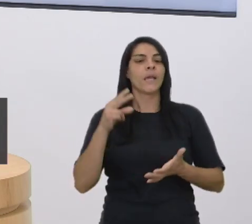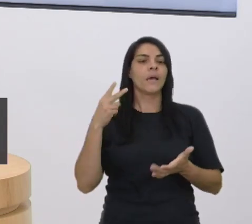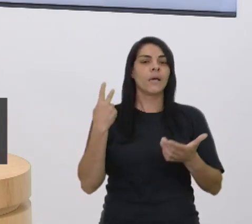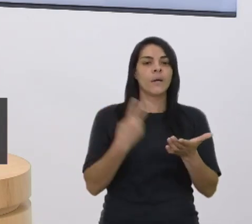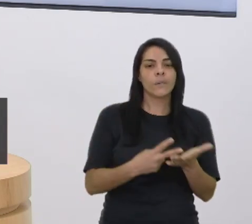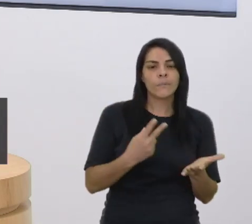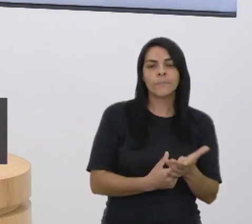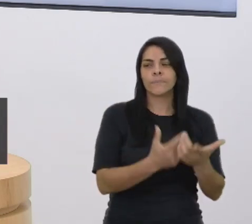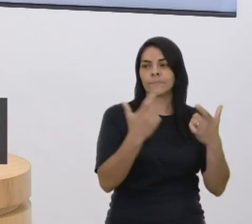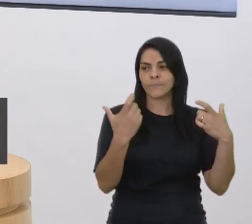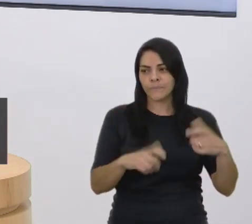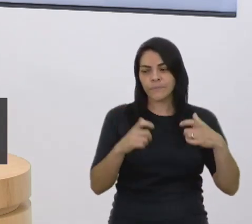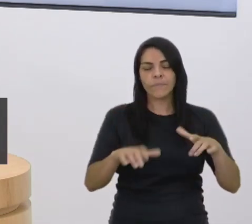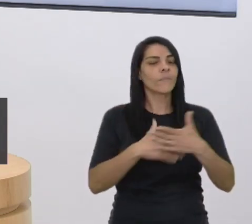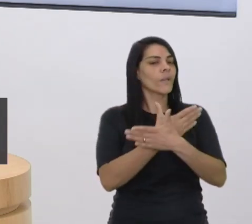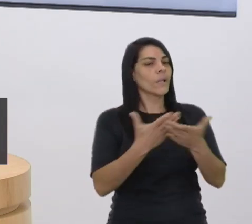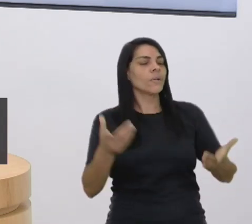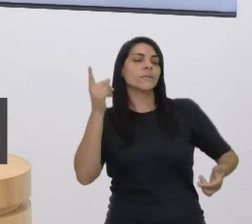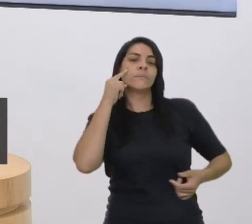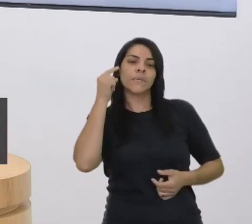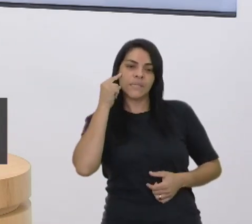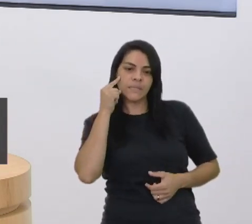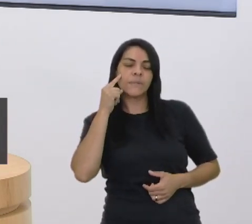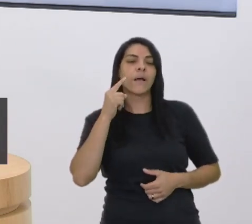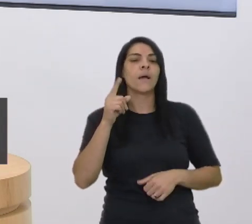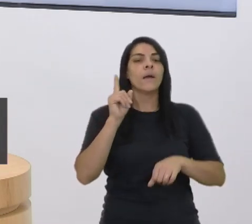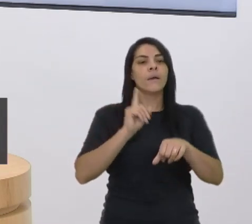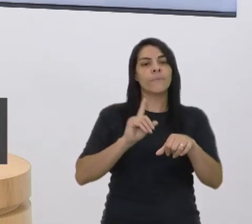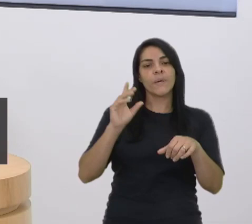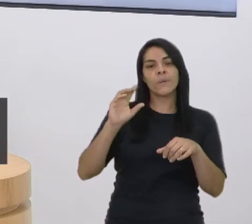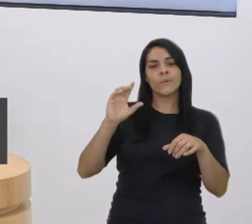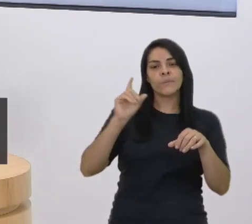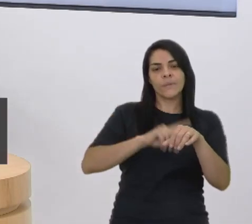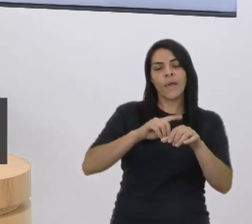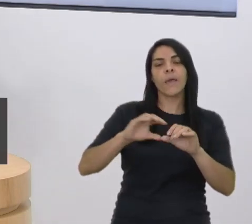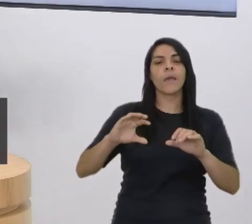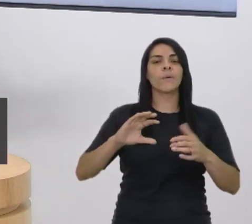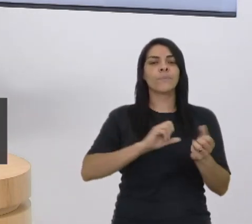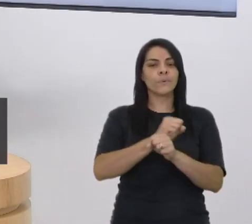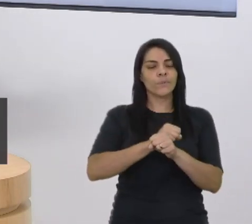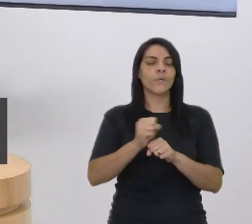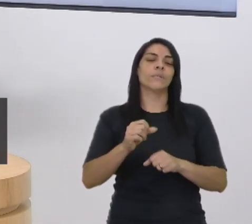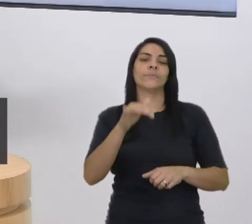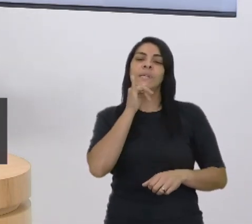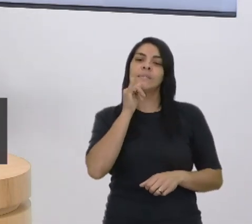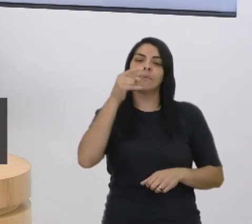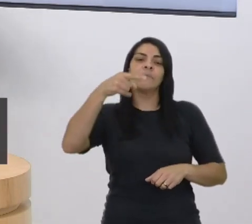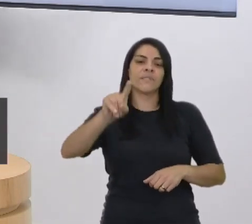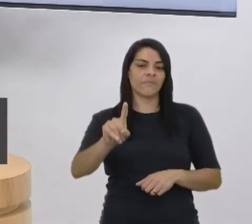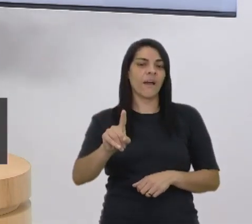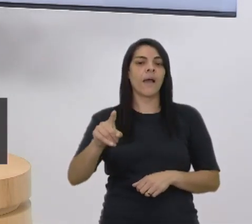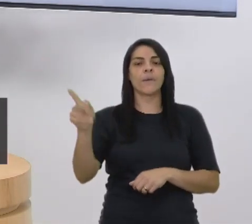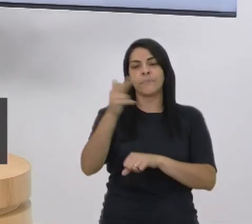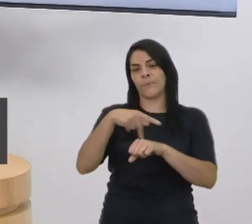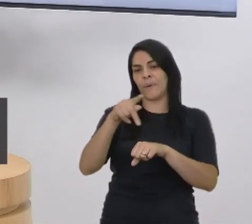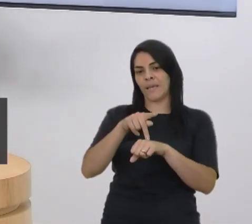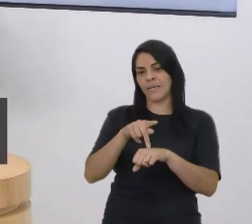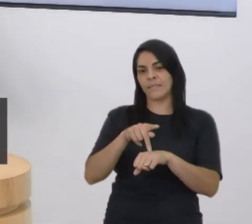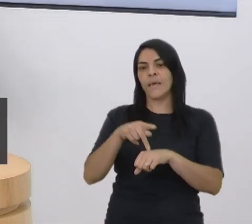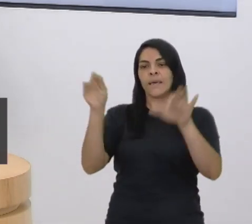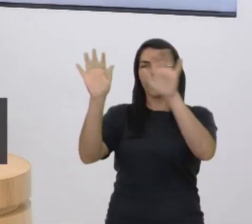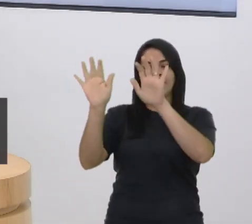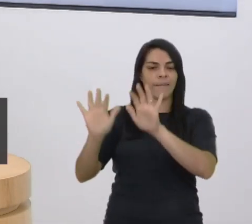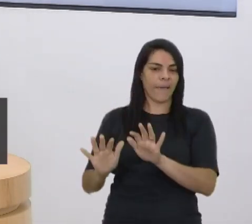lugar, a gente pode pensar até pelas estações do ano, né? Se você for para um país, por exemplo, que neva no